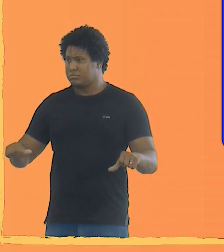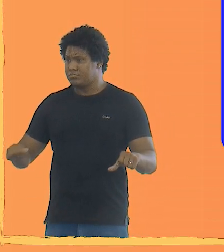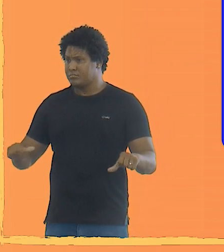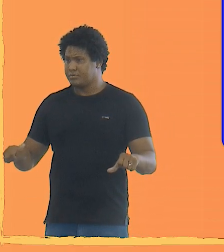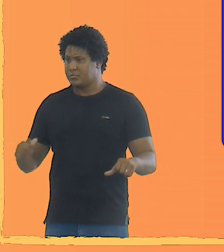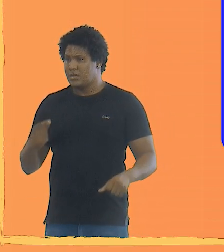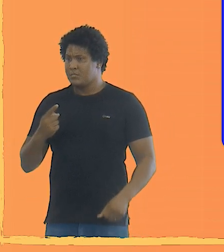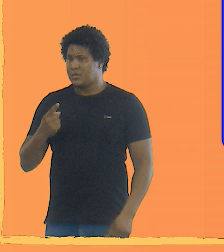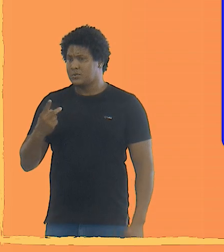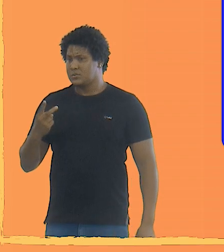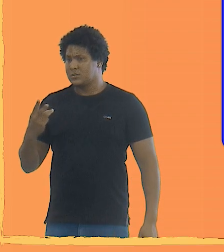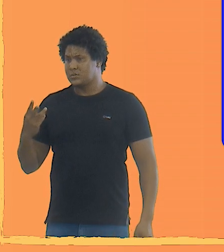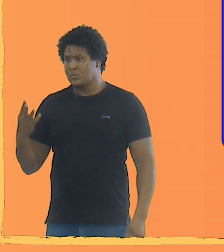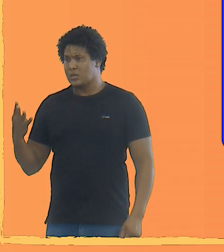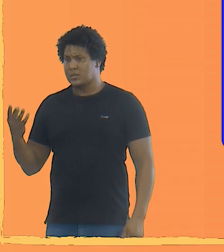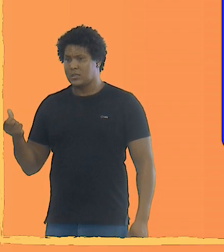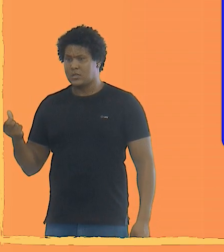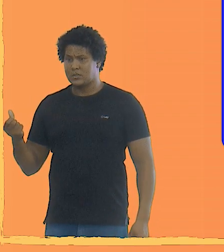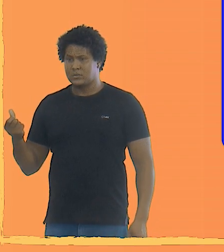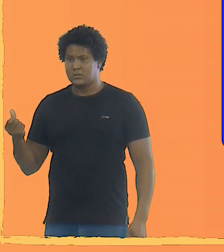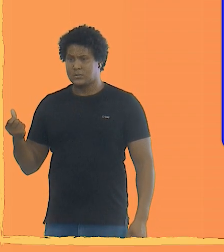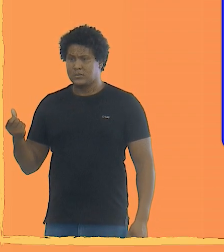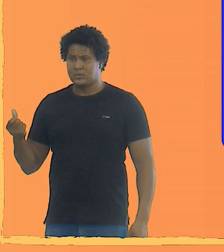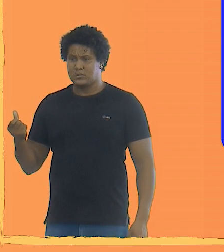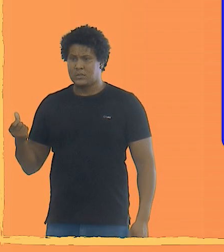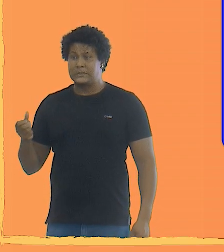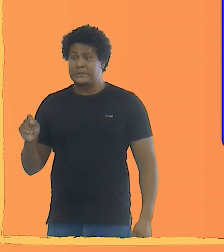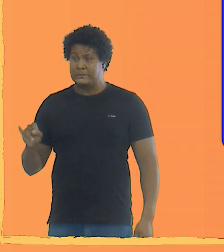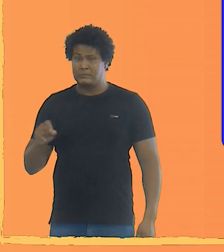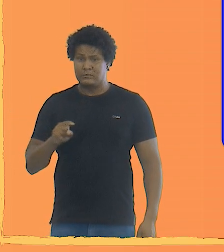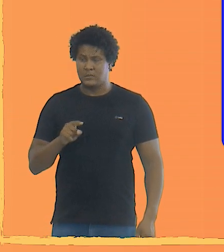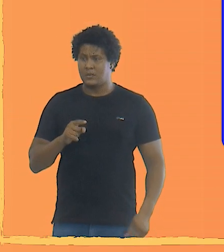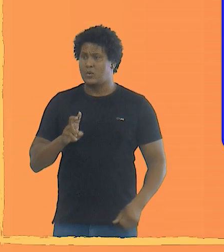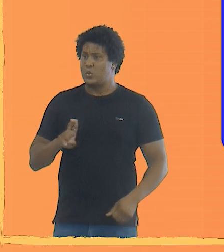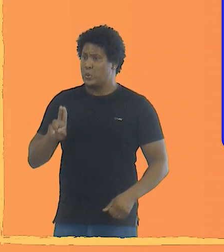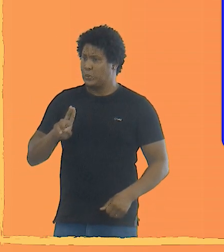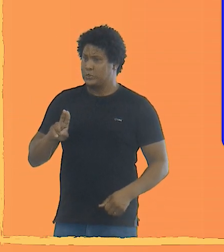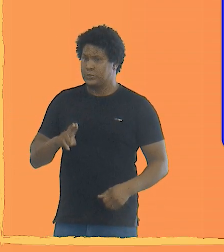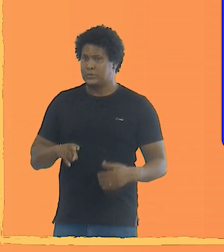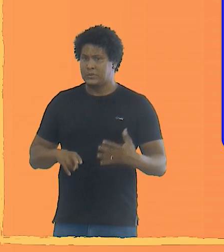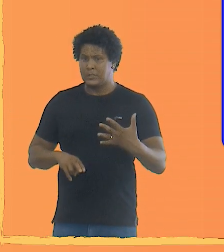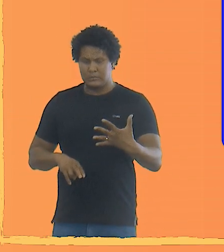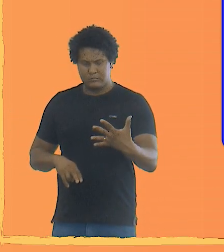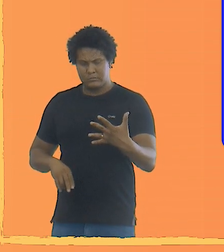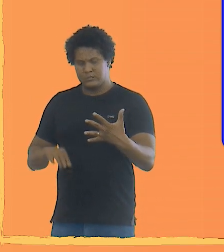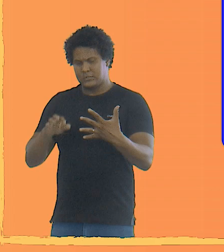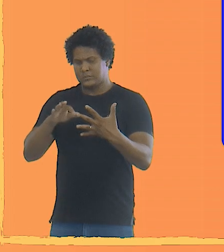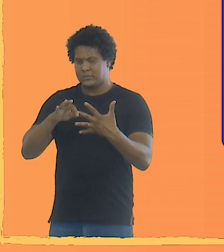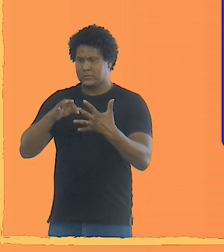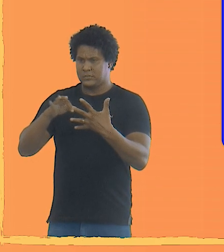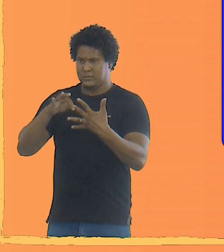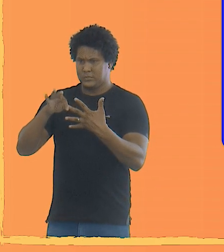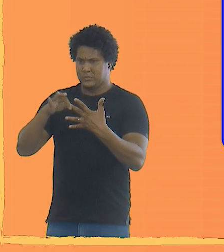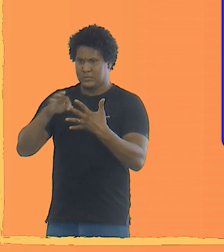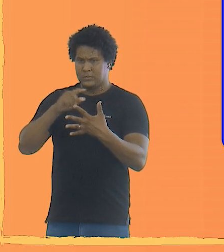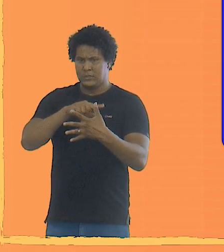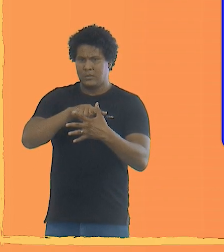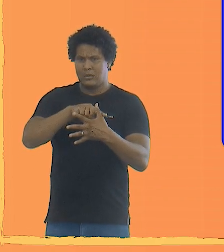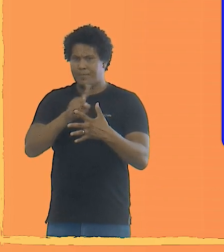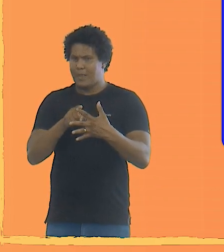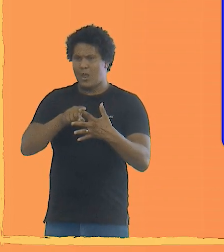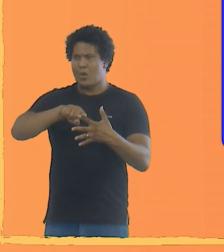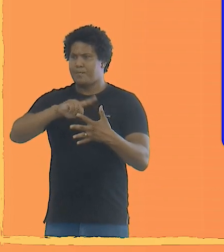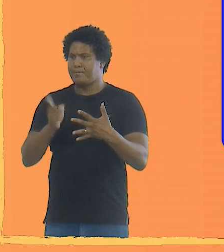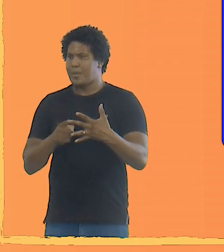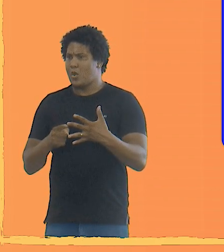sexta. E por último, se a gente utilizar a terceira engrenagem, a gente tem mais um aí, ó, a terceira engrenagem.